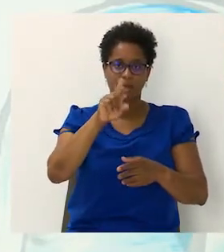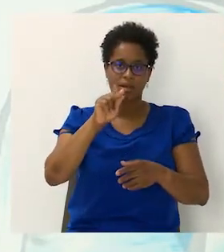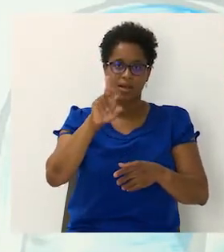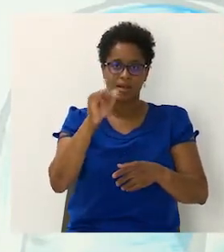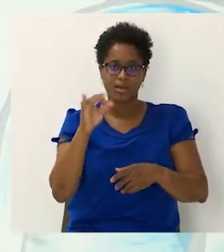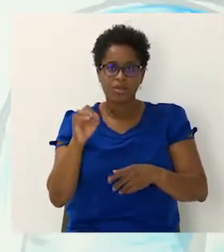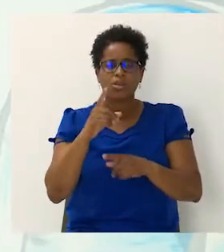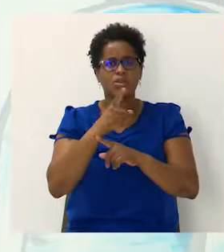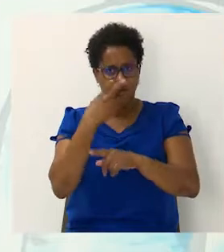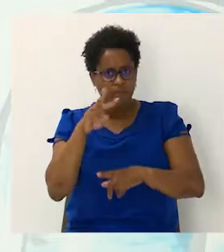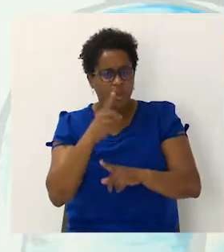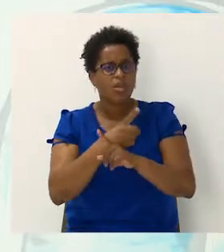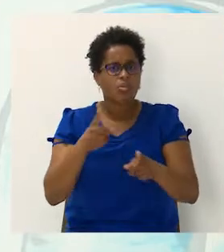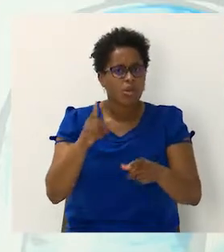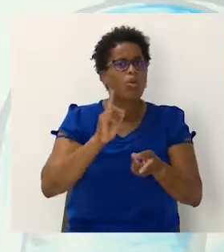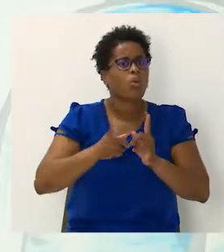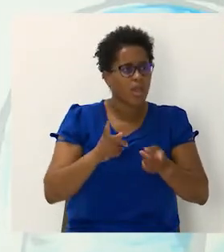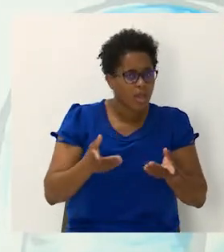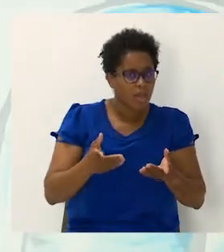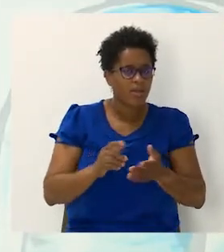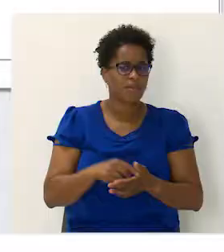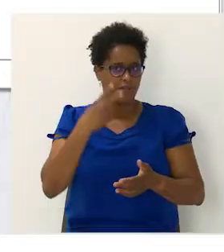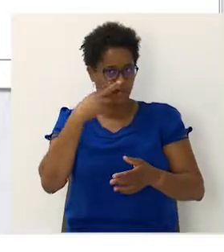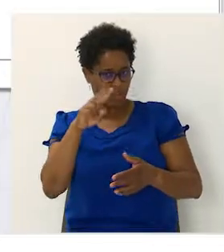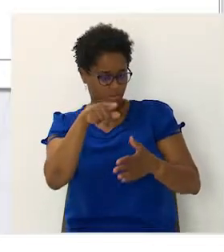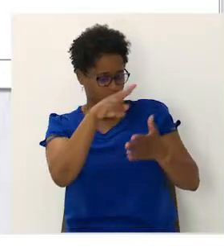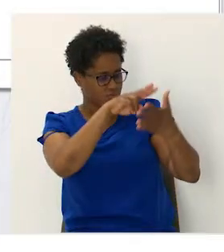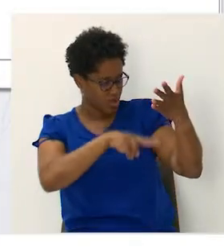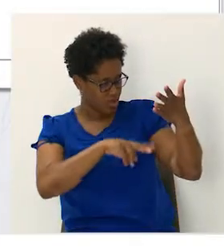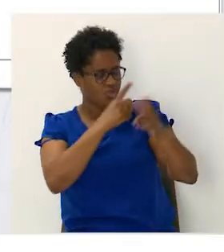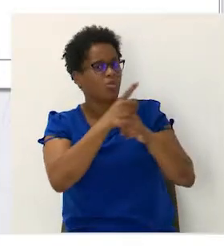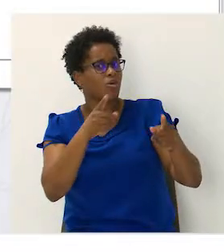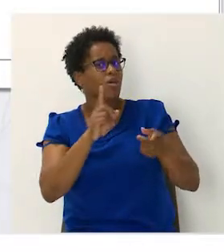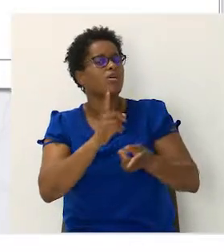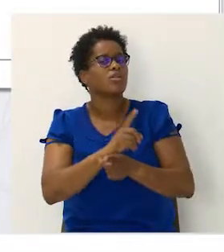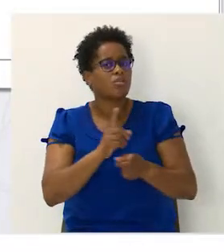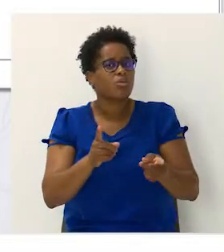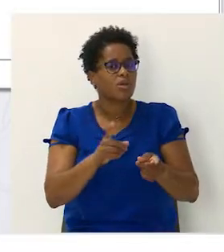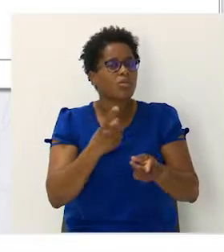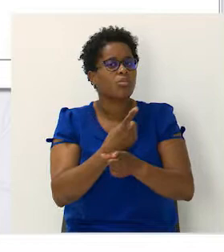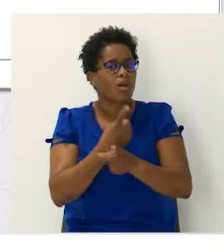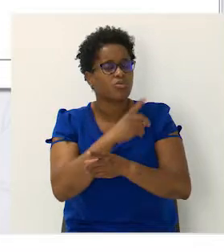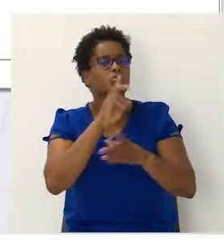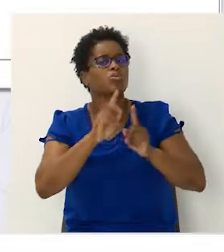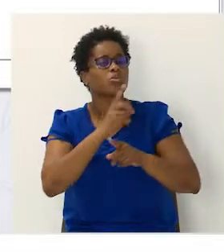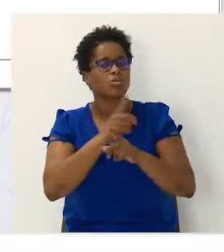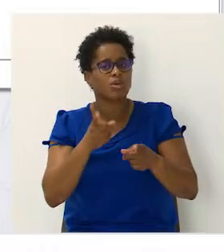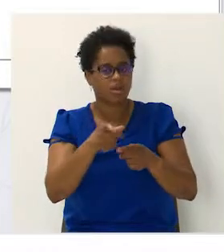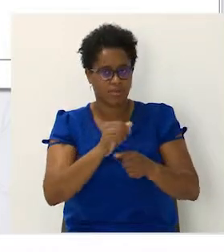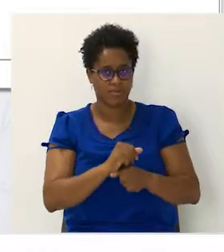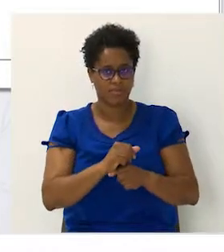a ver por causa de quê? Vejamos no texto, por causa de quê? Por causa